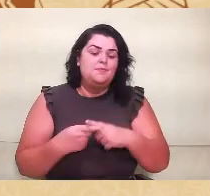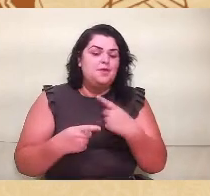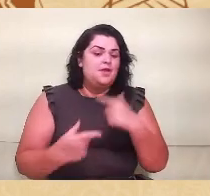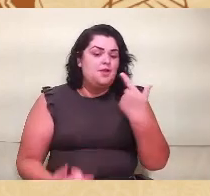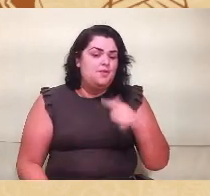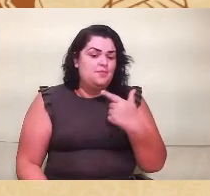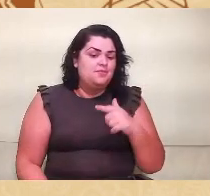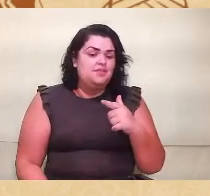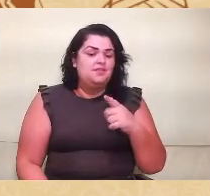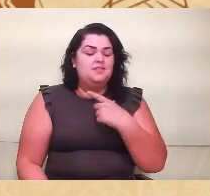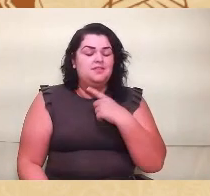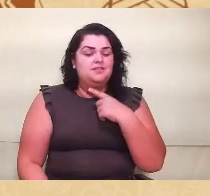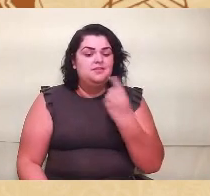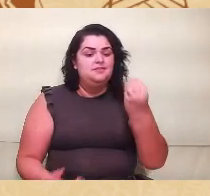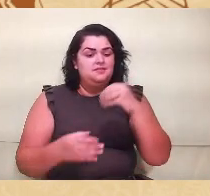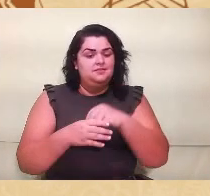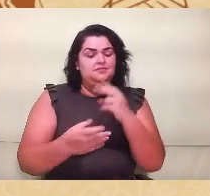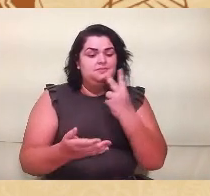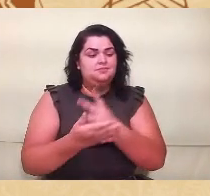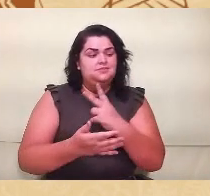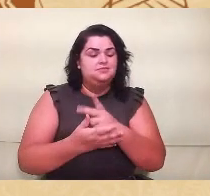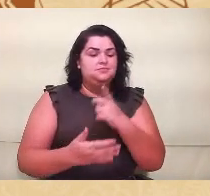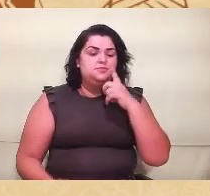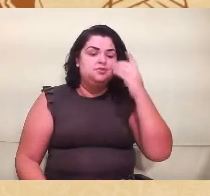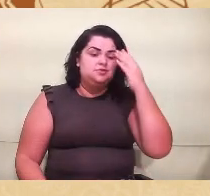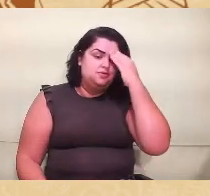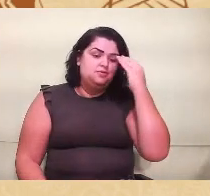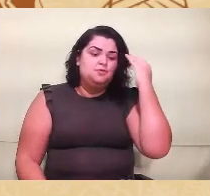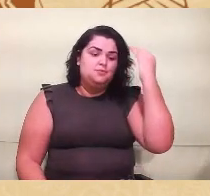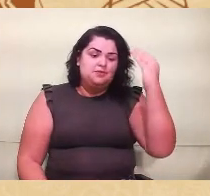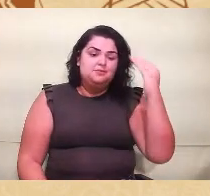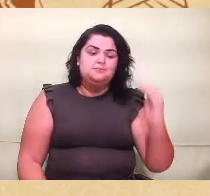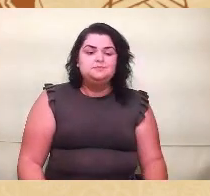e porque não é da cosmologia, né?